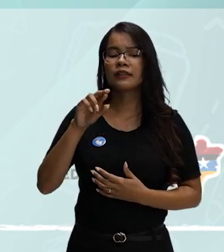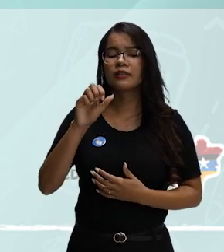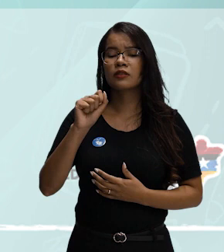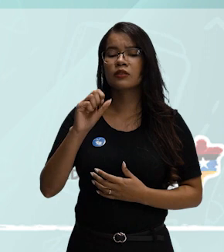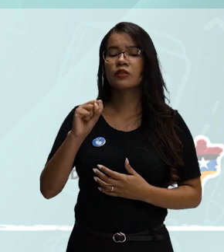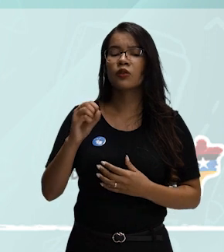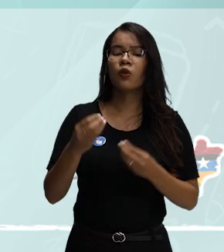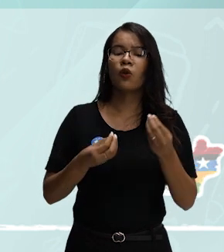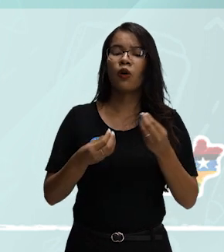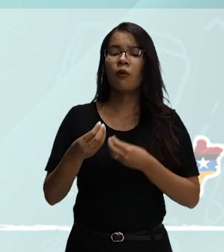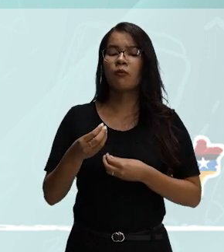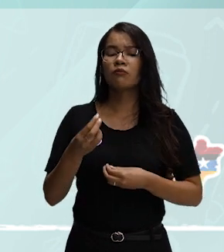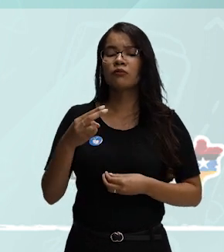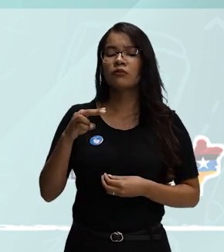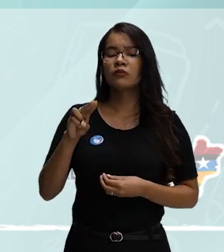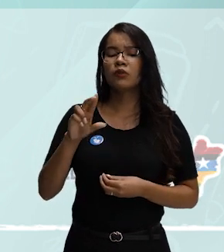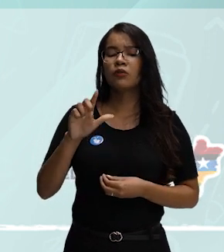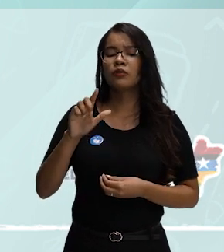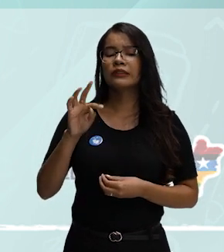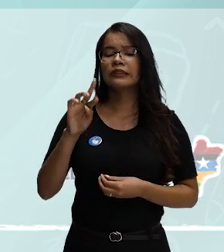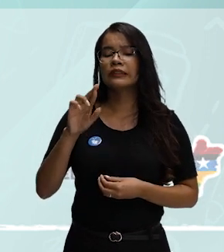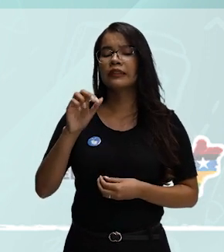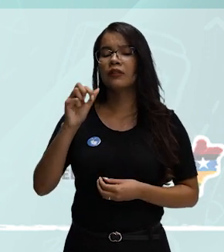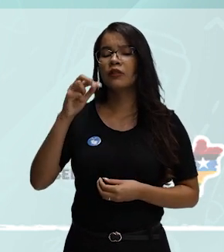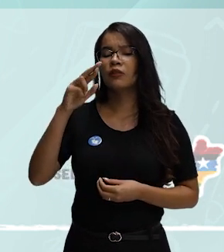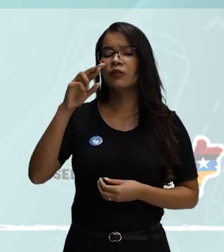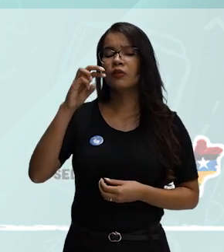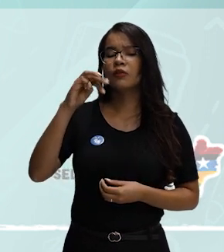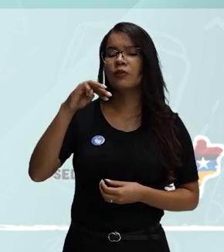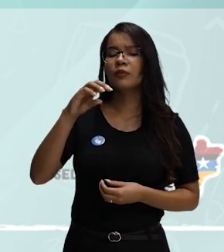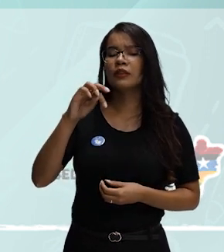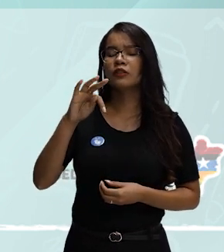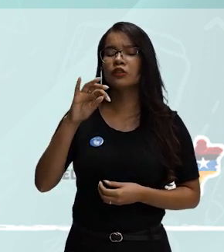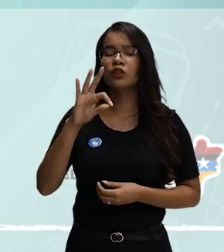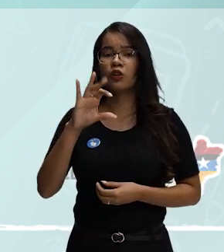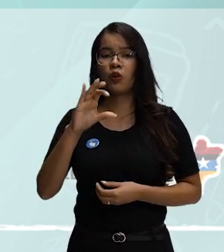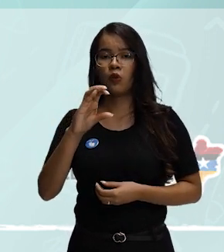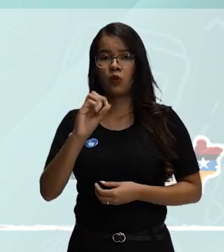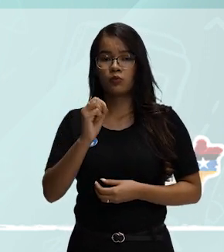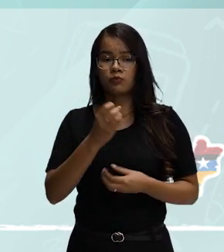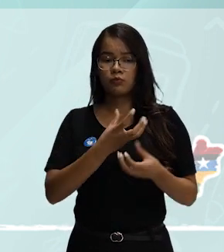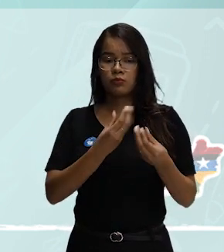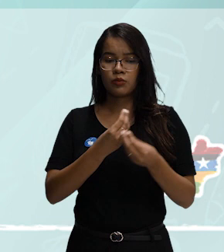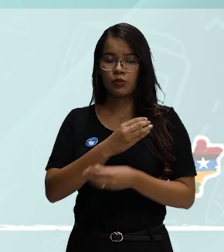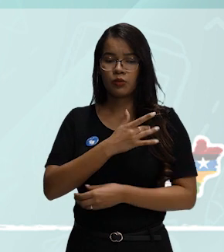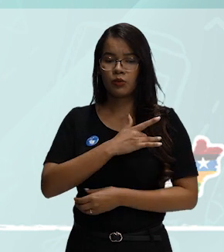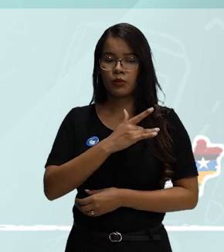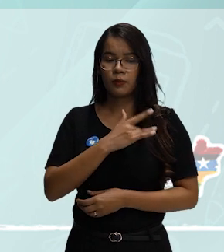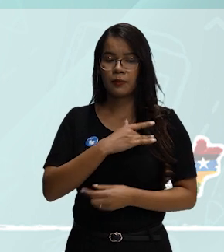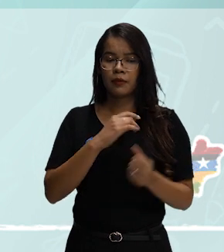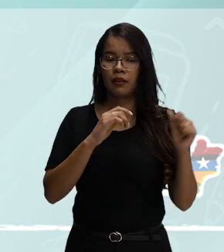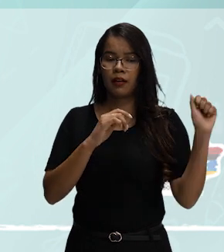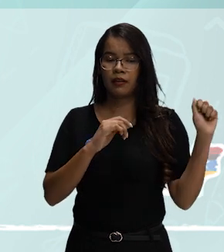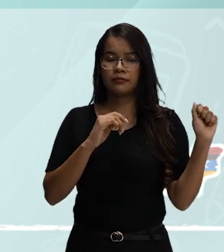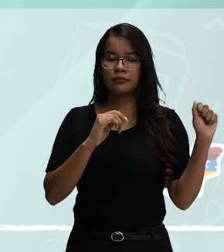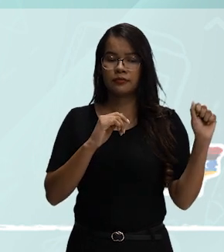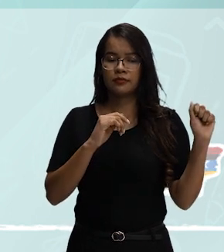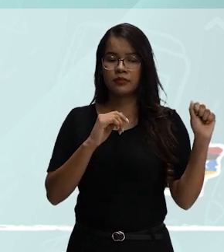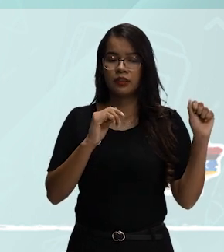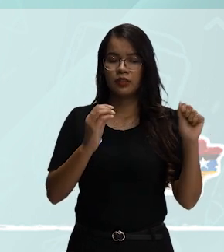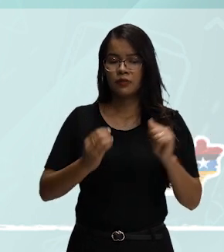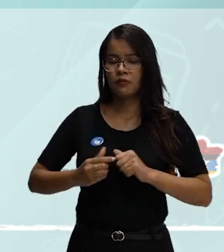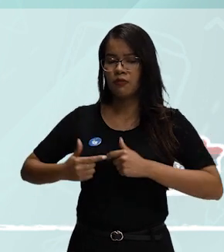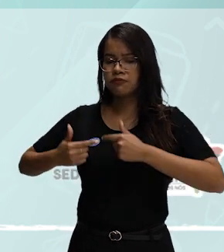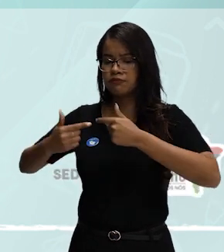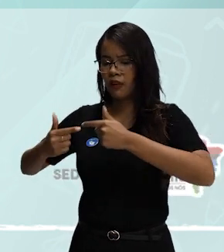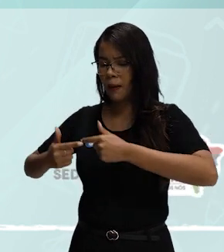noite por ambientes lúgubres e sombrios, o sentimento de autodestruição e a valorização da